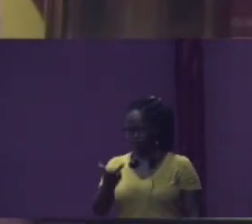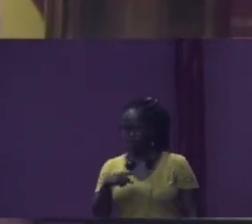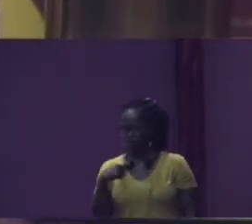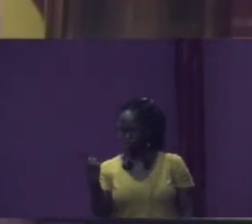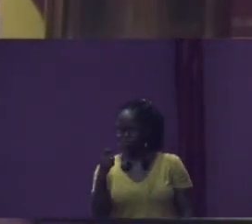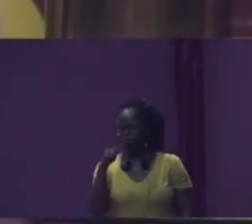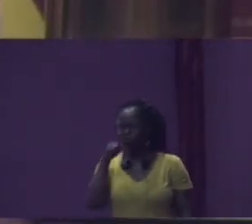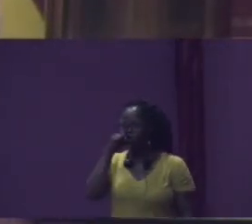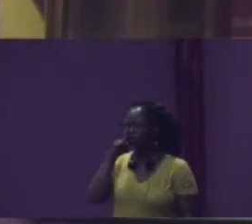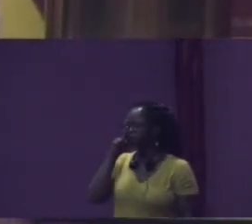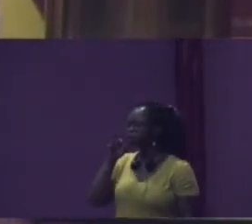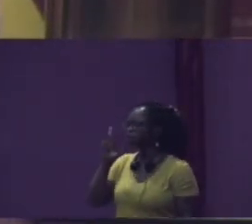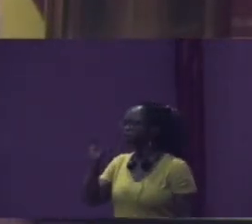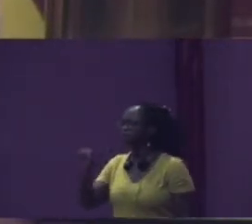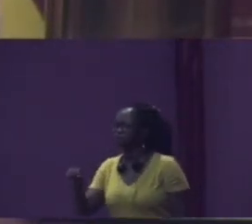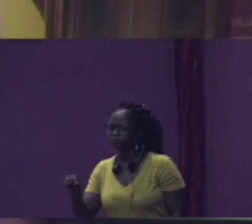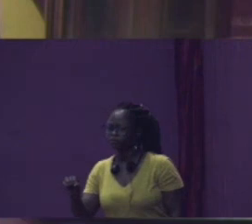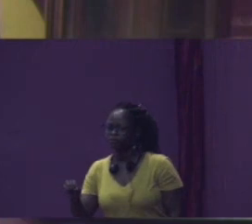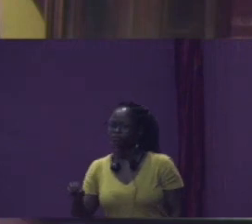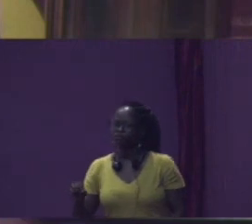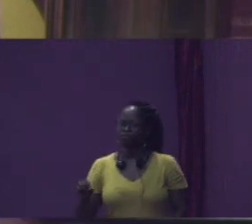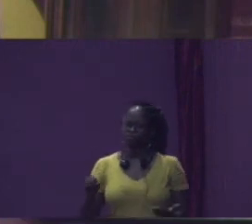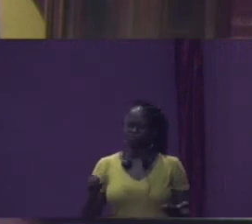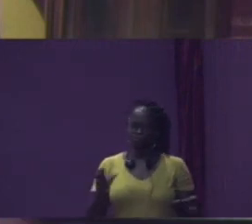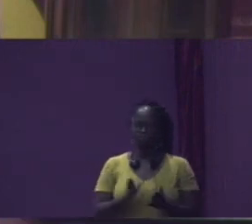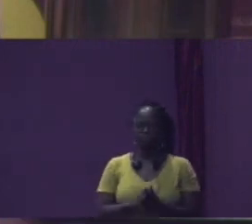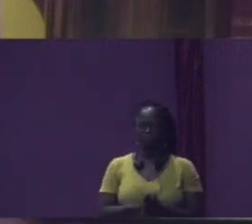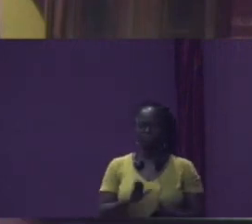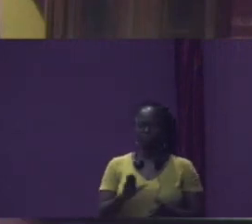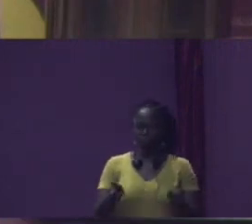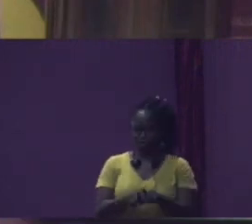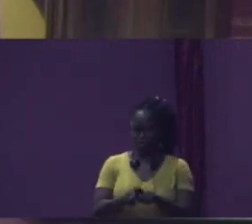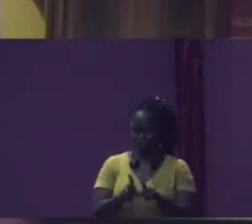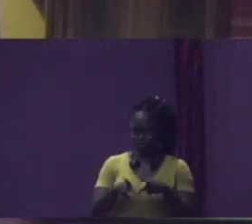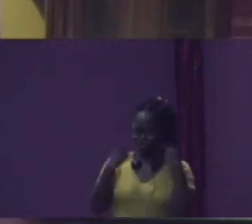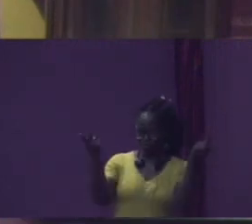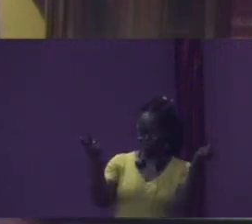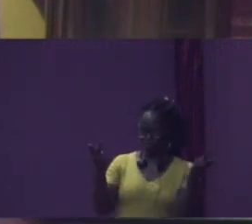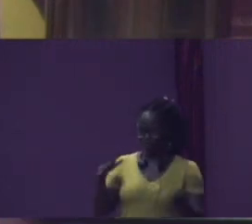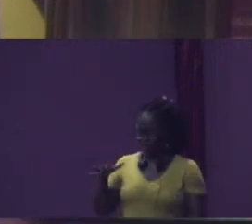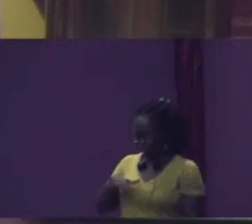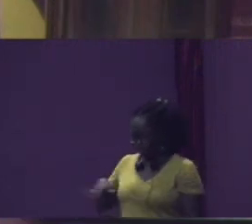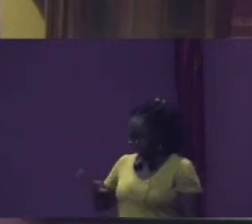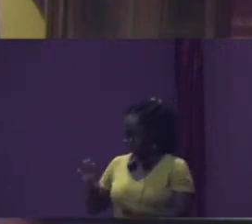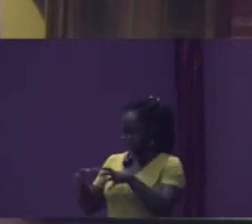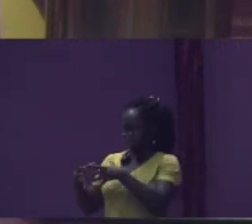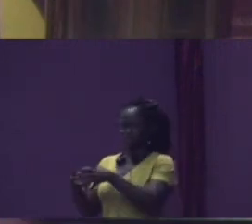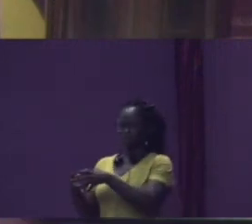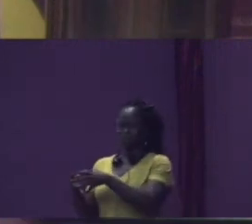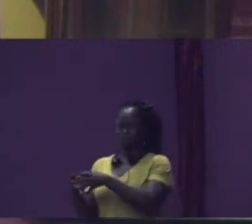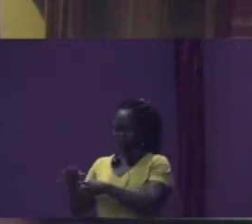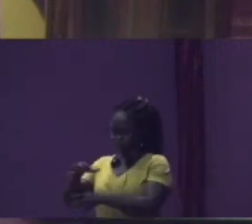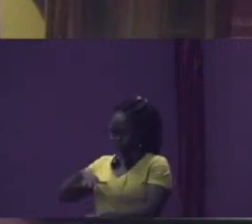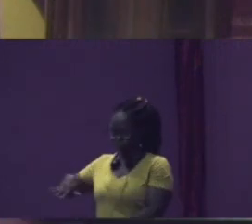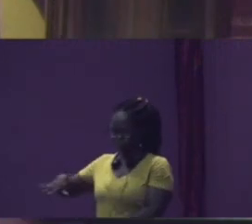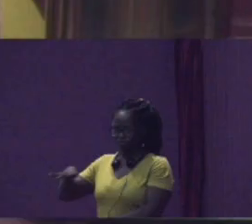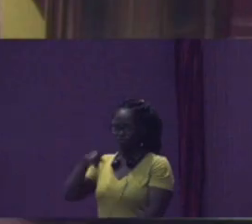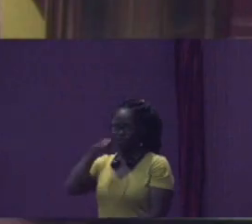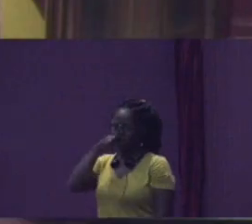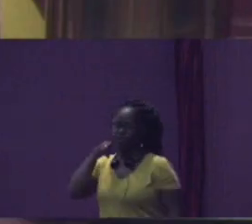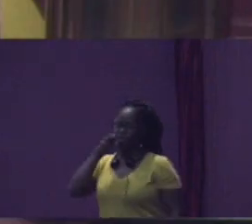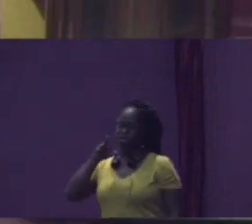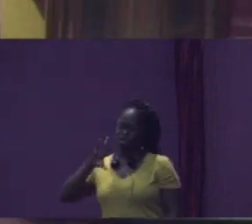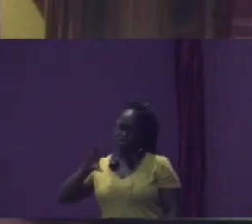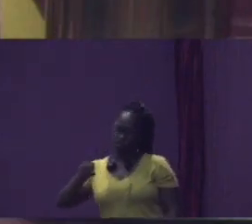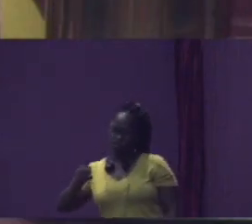questão do risco de modo situado. O fato de eu falar também deste público específico, né, desse risco e